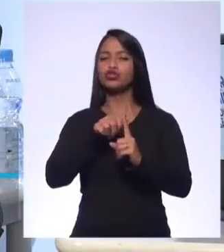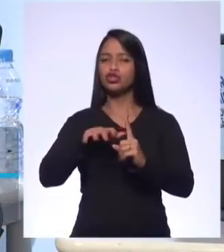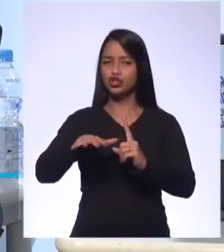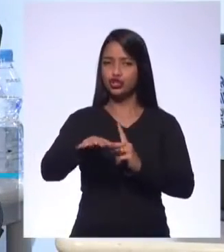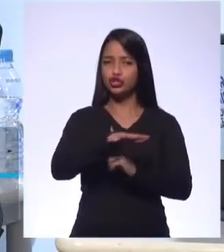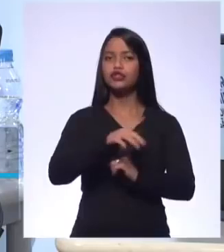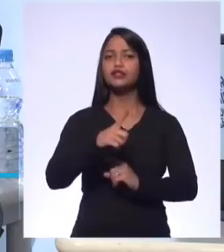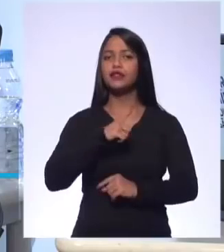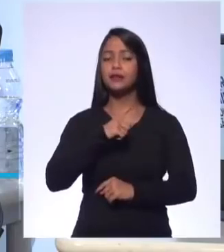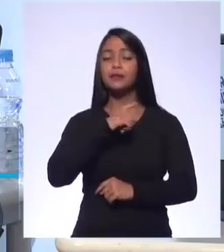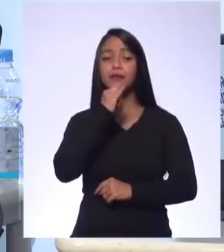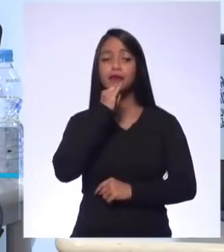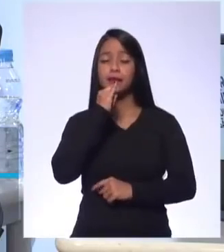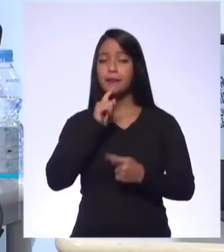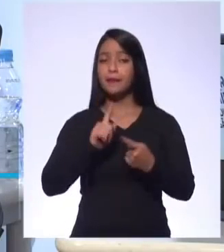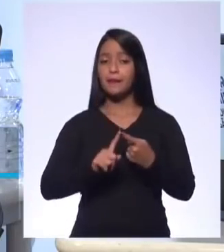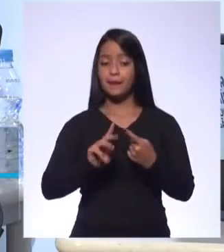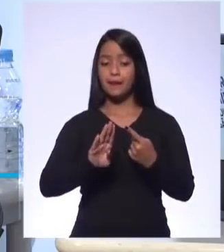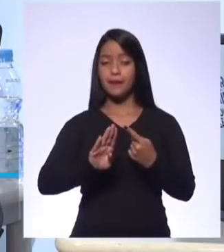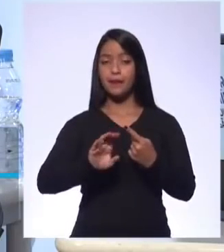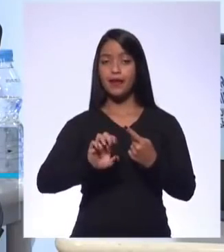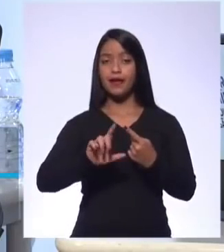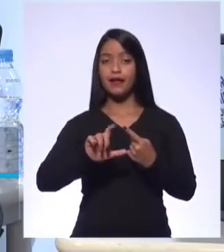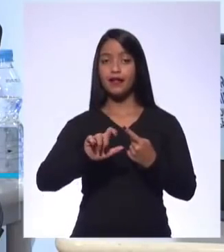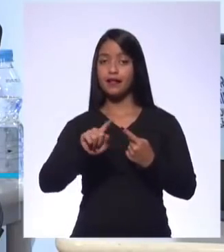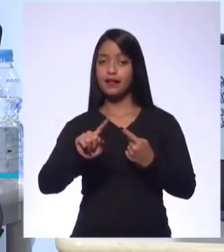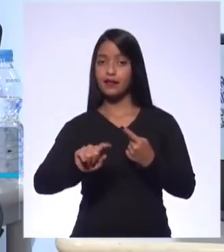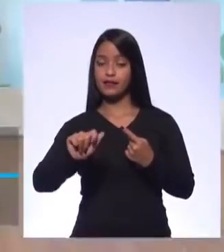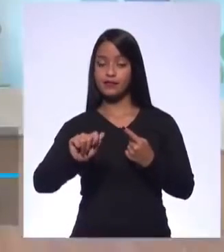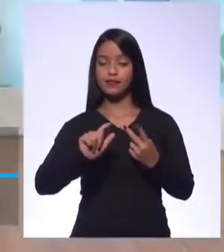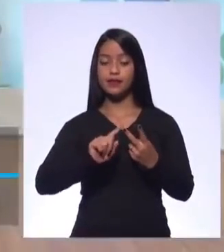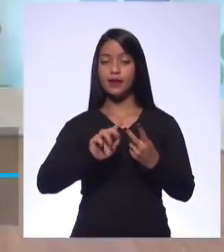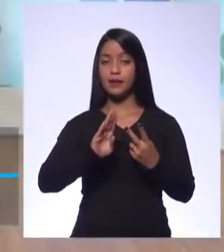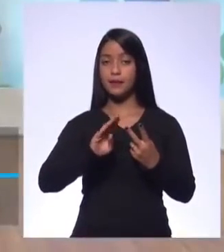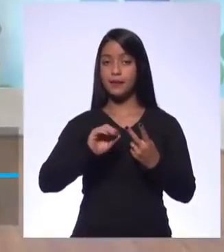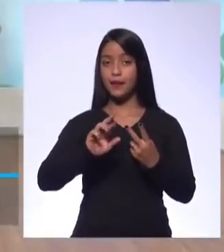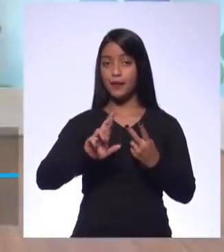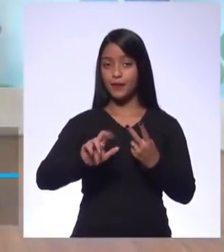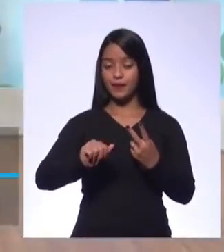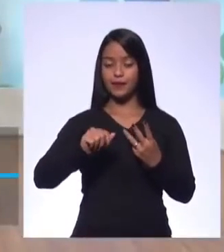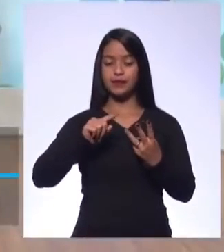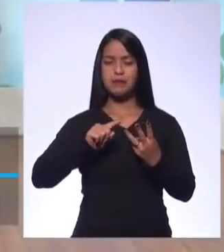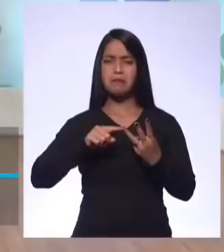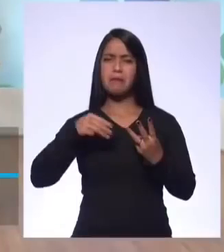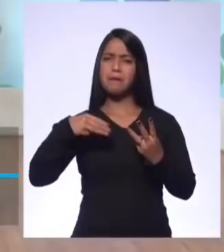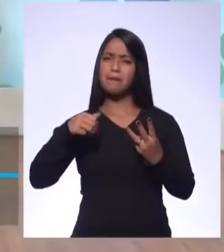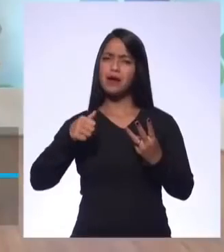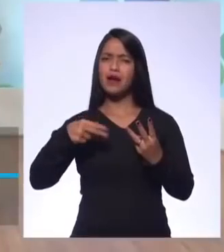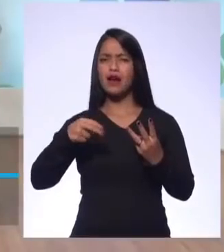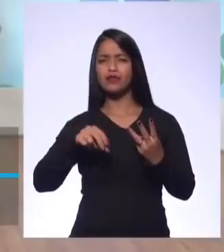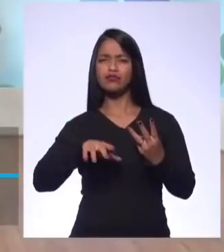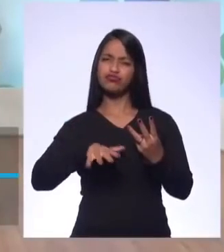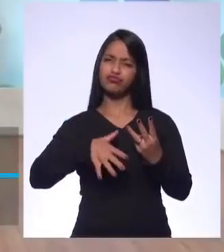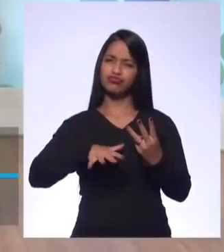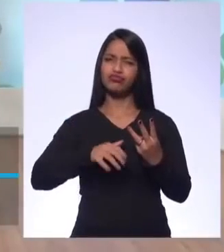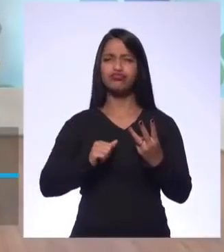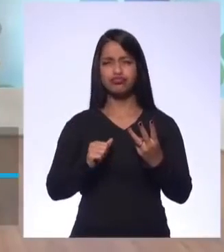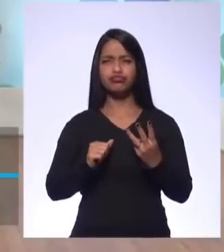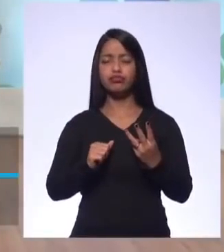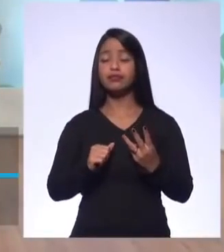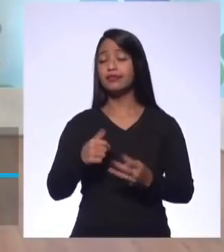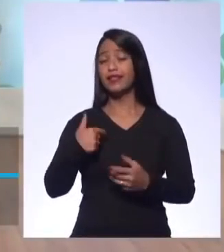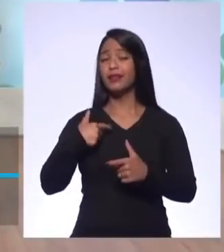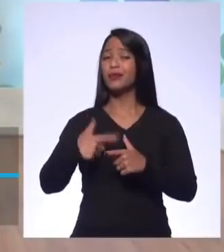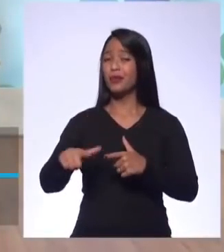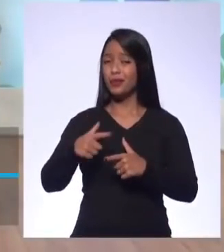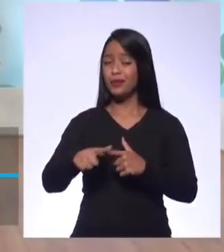bora. Mano, eu não tenho muito hábito, não. Mas ele nem chamou de mano. Fala boy, né? Eu tenho um problema